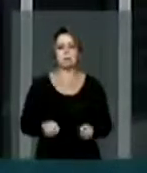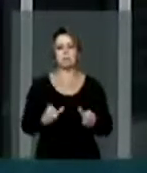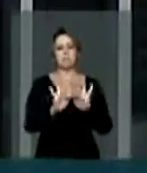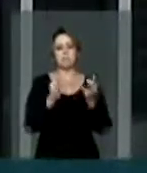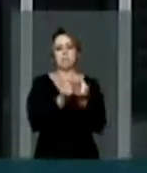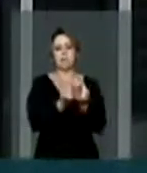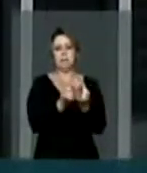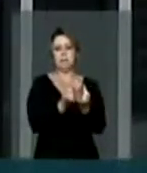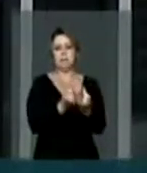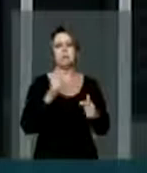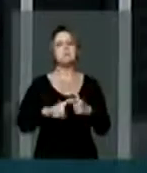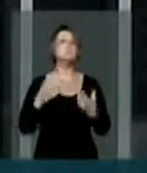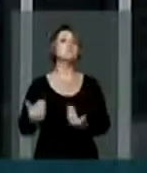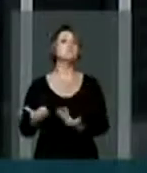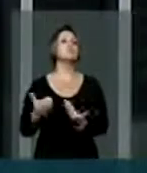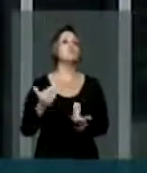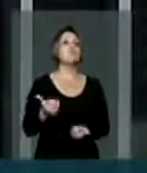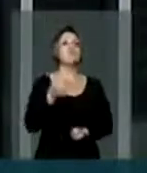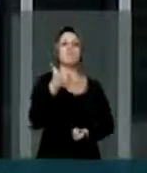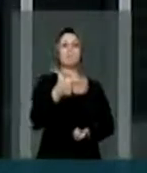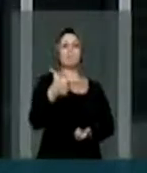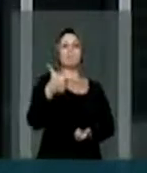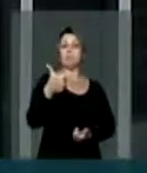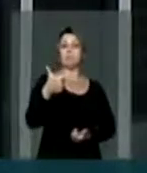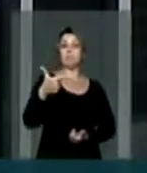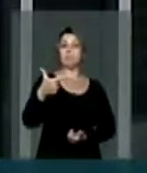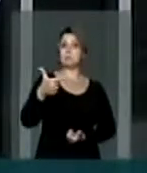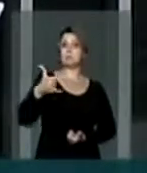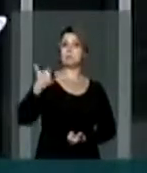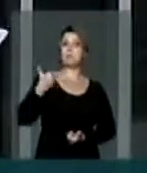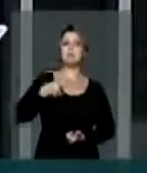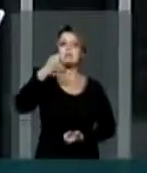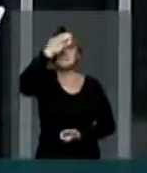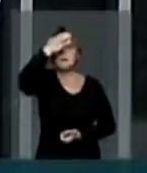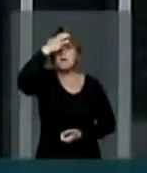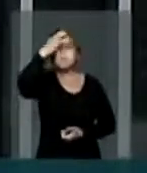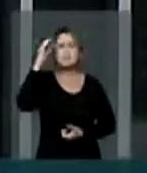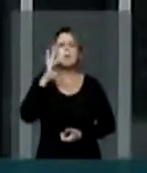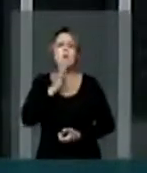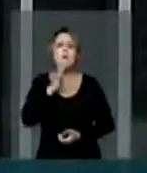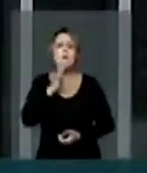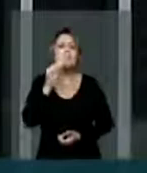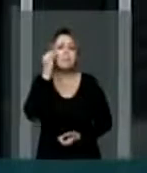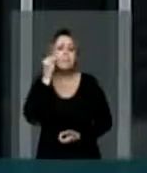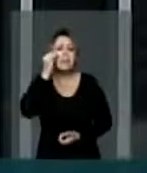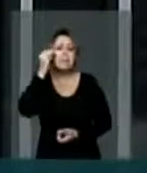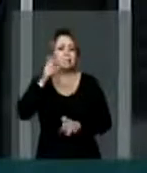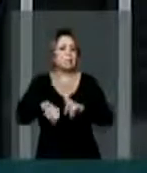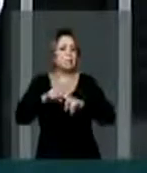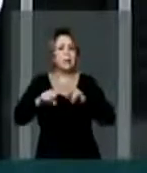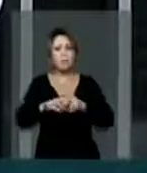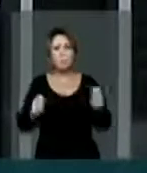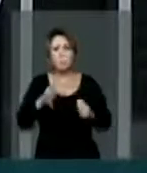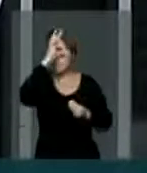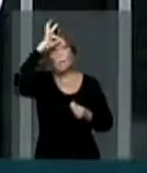famílias. O que uma adolescente de 12 anos conscientemente tem em sua cabeça sobre sexo? Nossas adolescentes